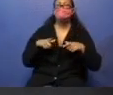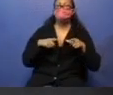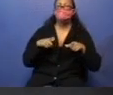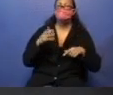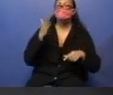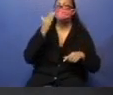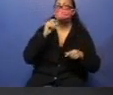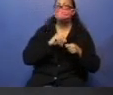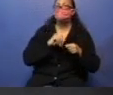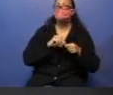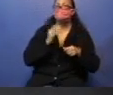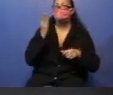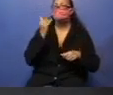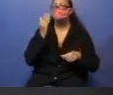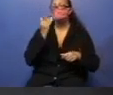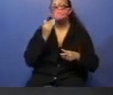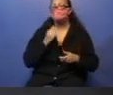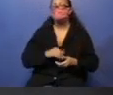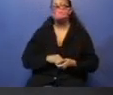alimentos.